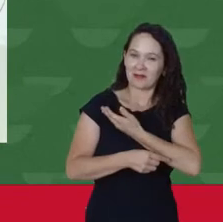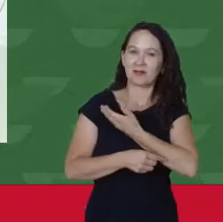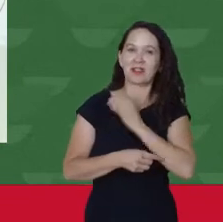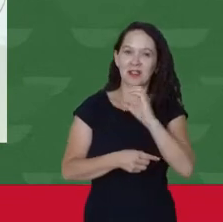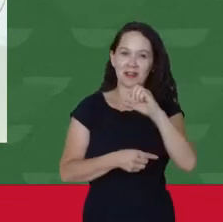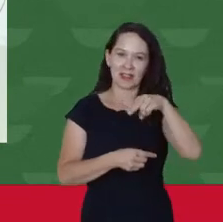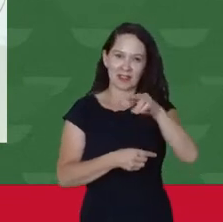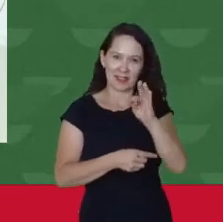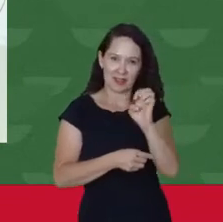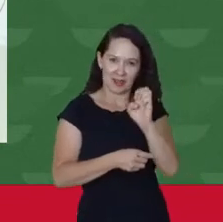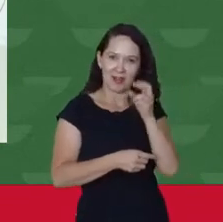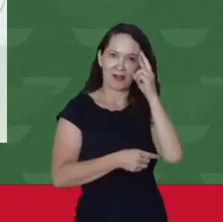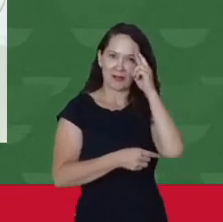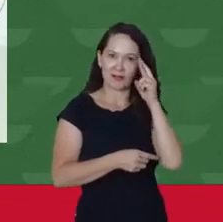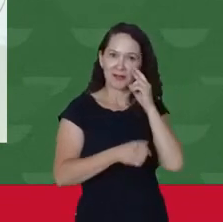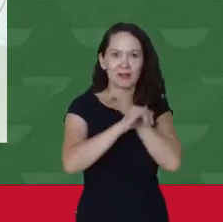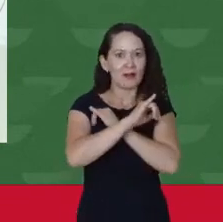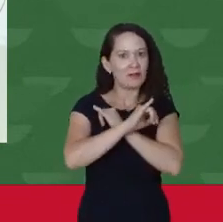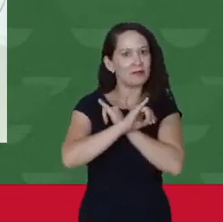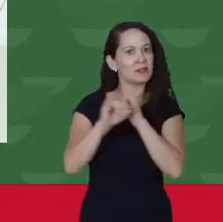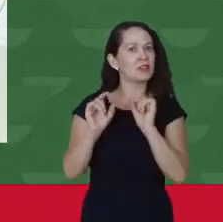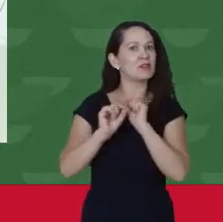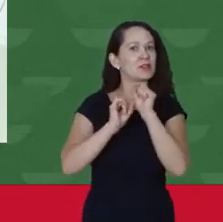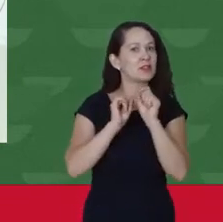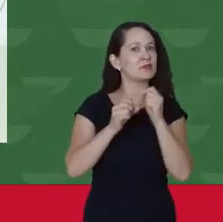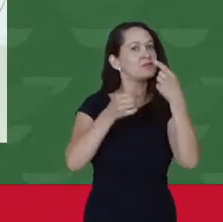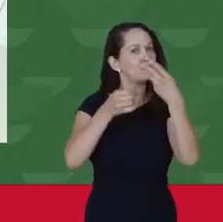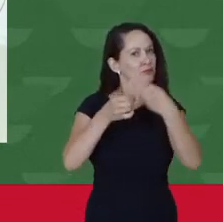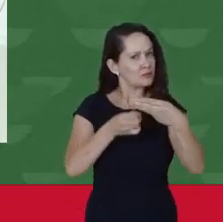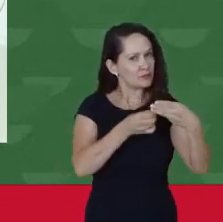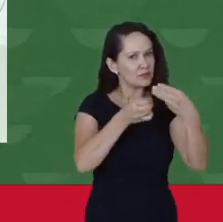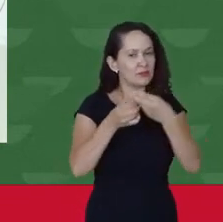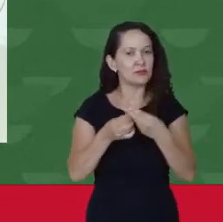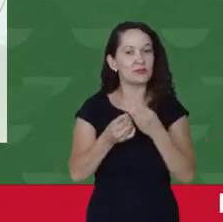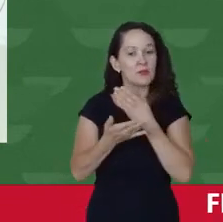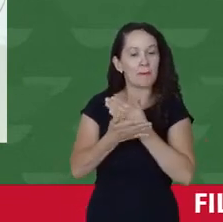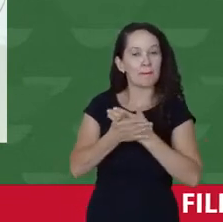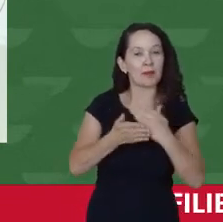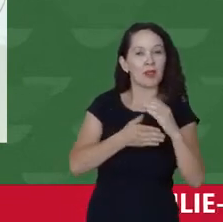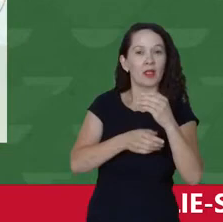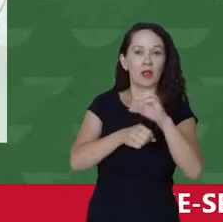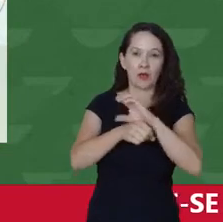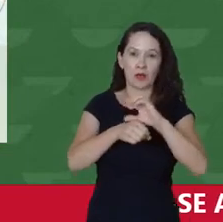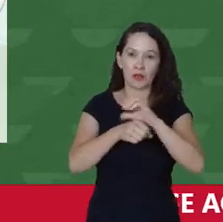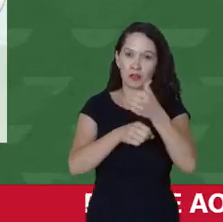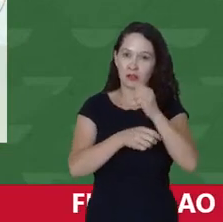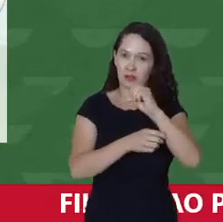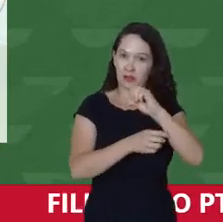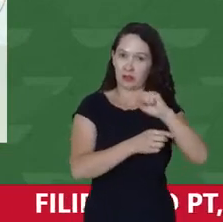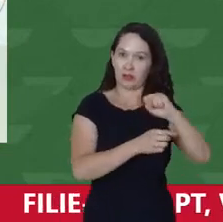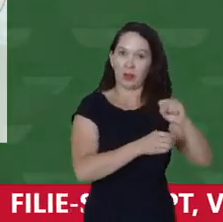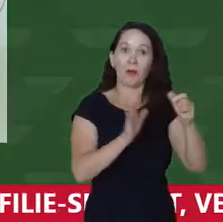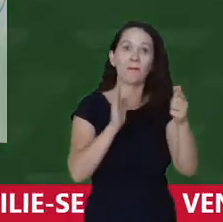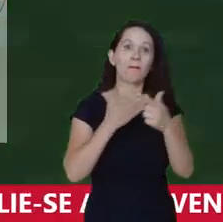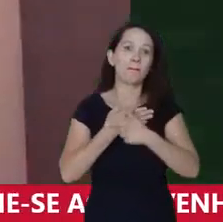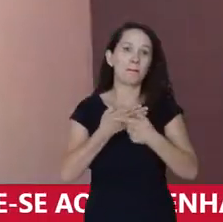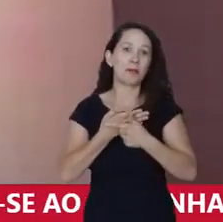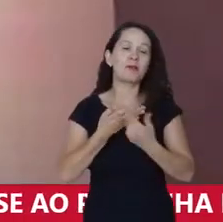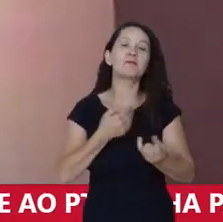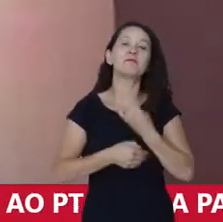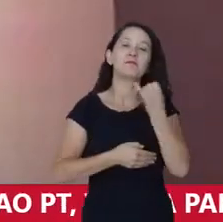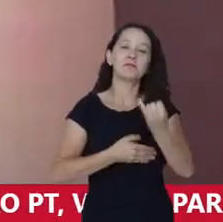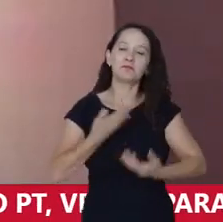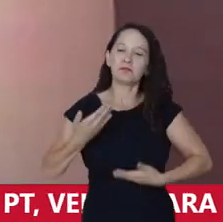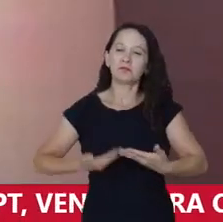CNTE, e dizer que os municípios, a partir da Constituição de 88, eles têm um papel importante na prestação